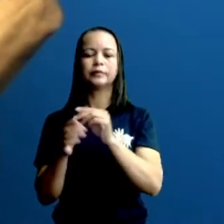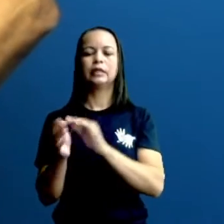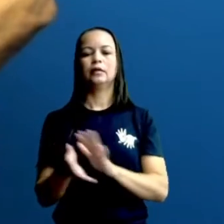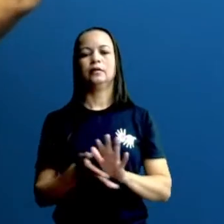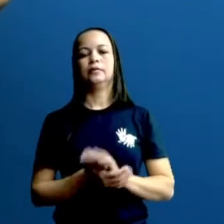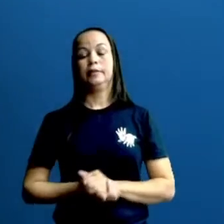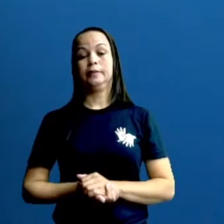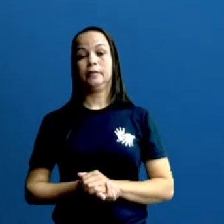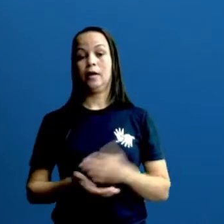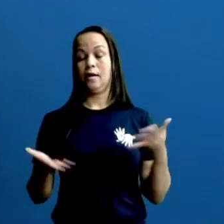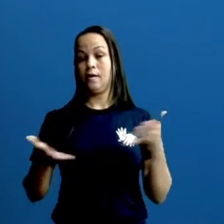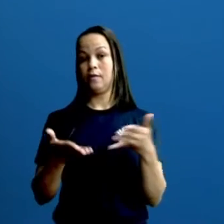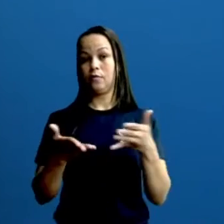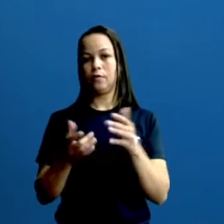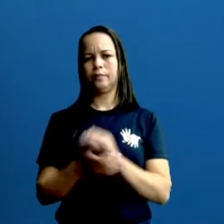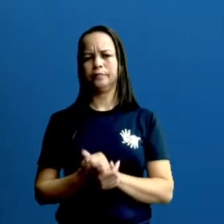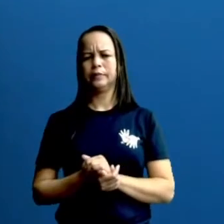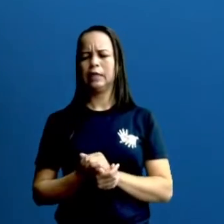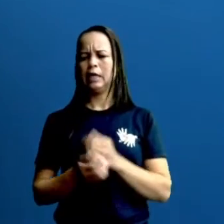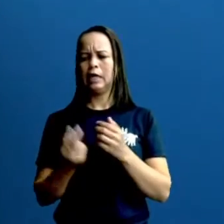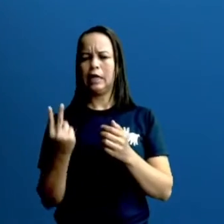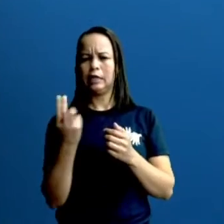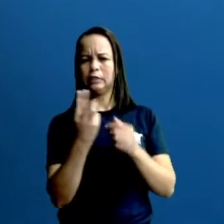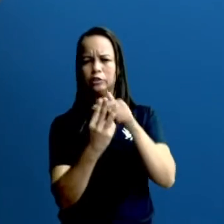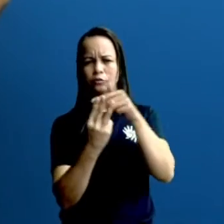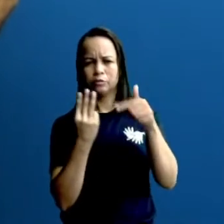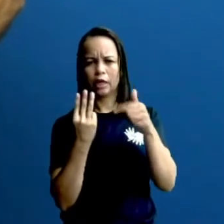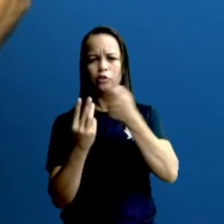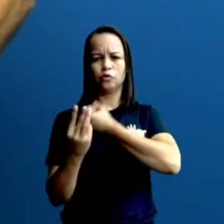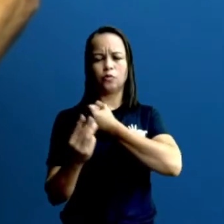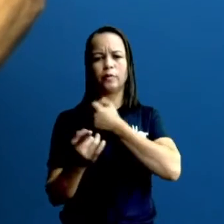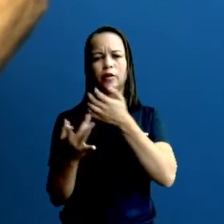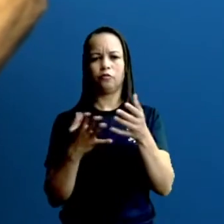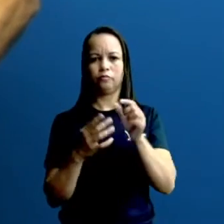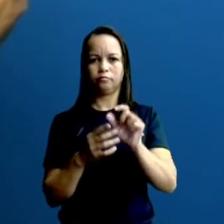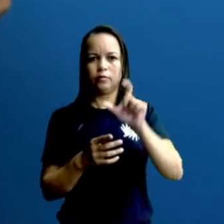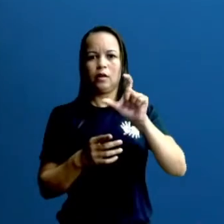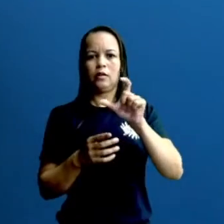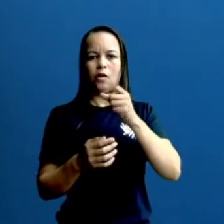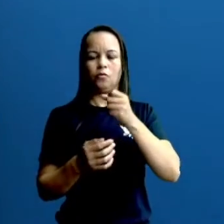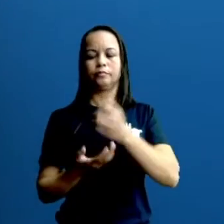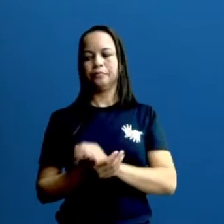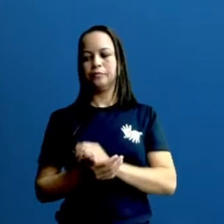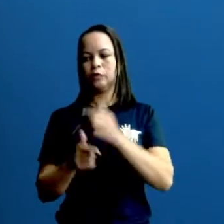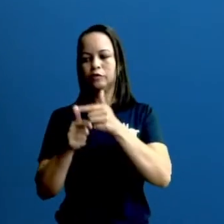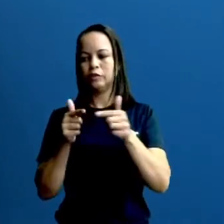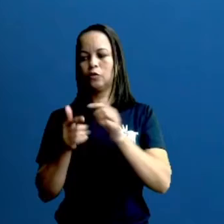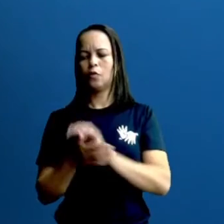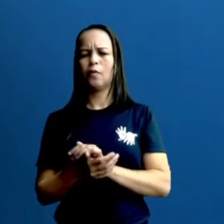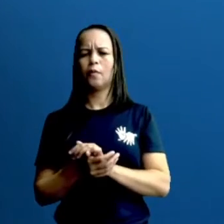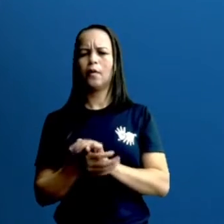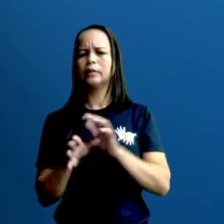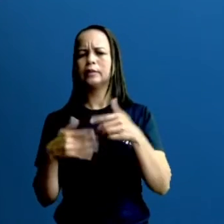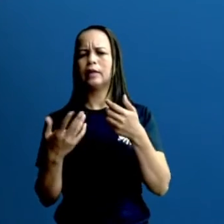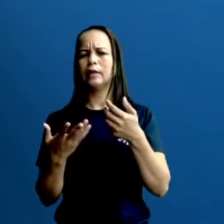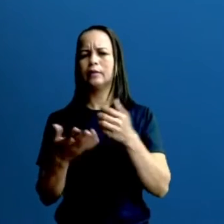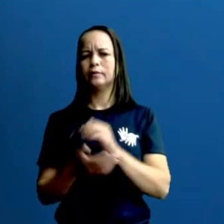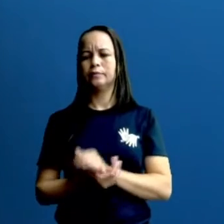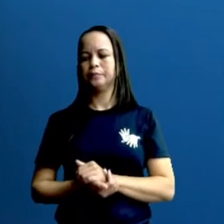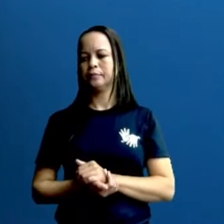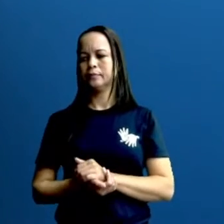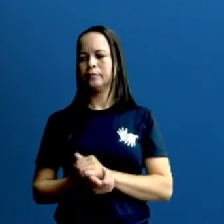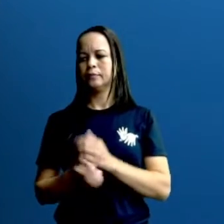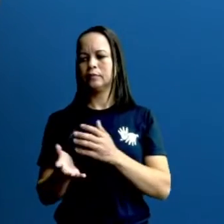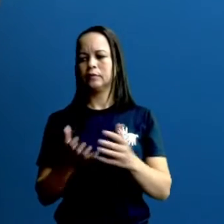75. Agora, entre esses números, vamos aumentar o divisor. Tem algum número divisível por